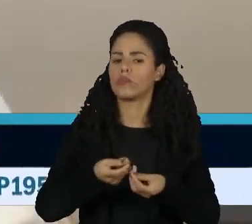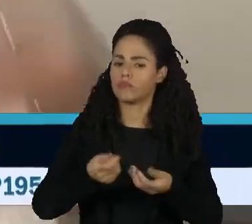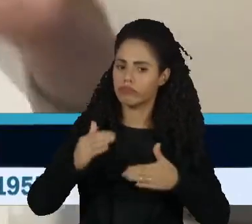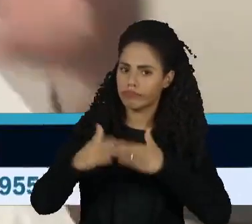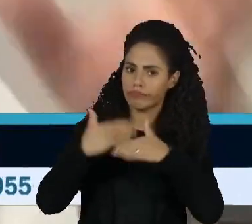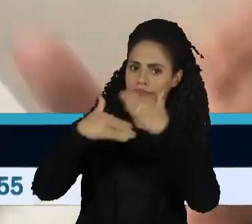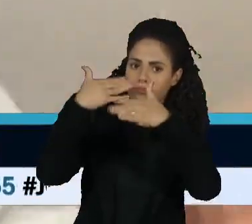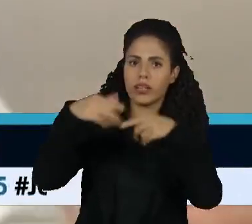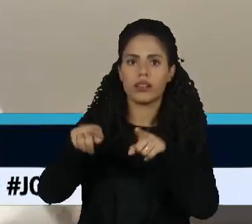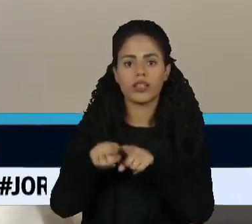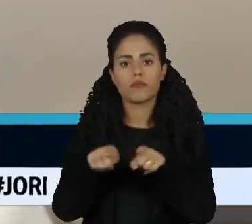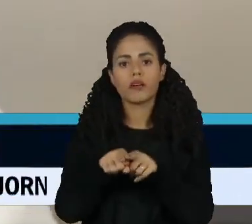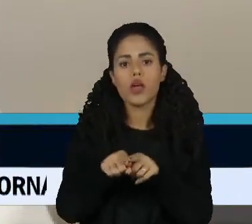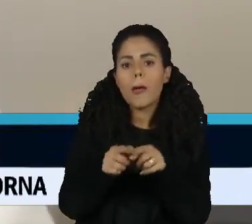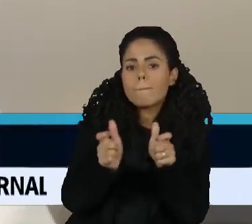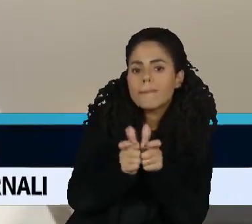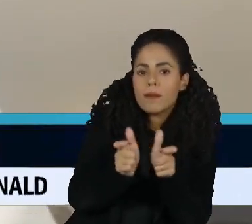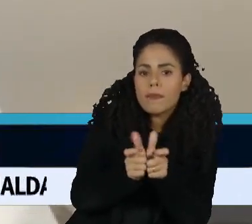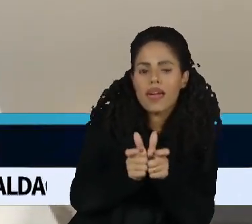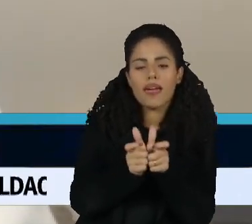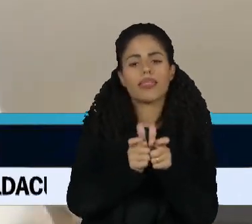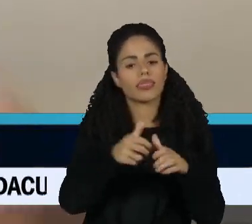pequenos minérios